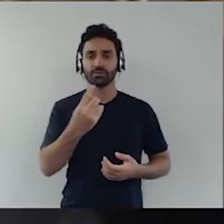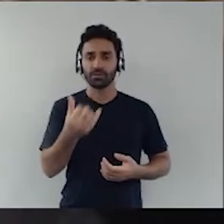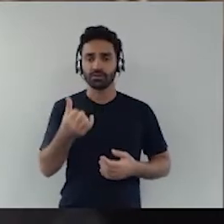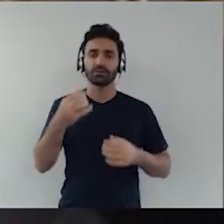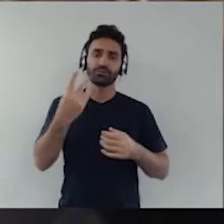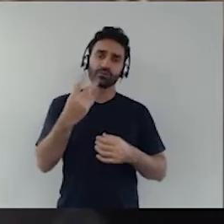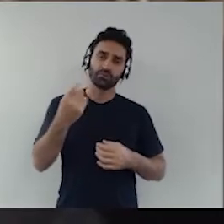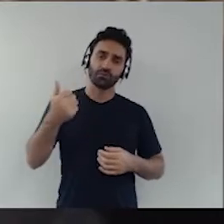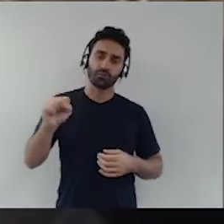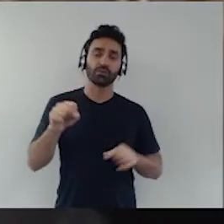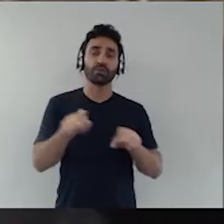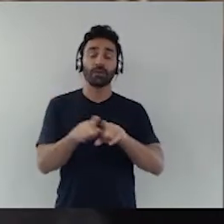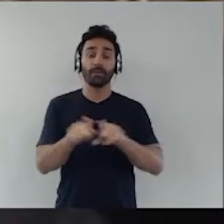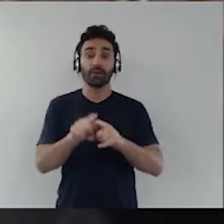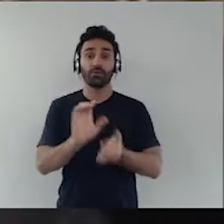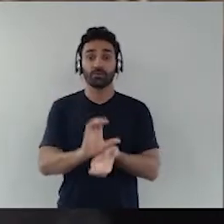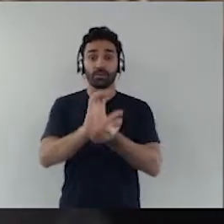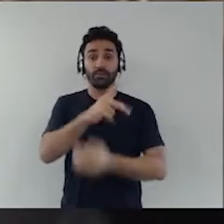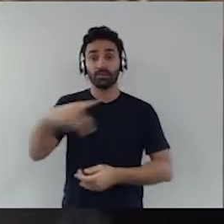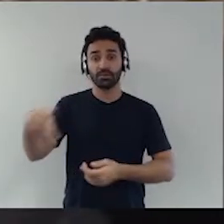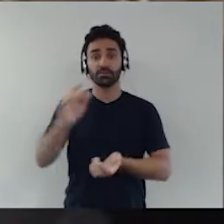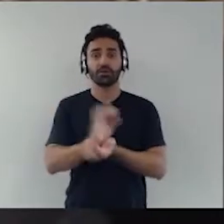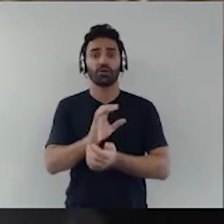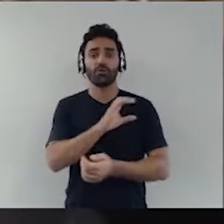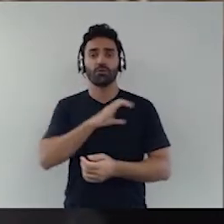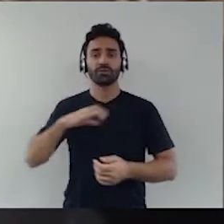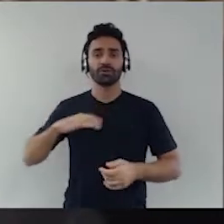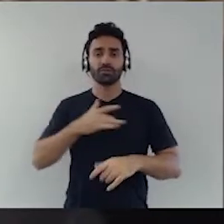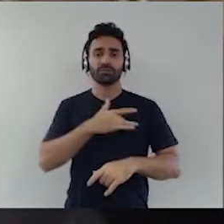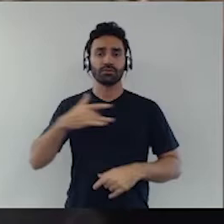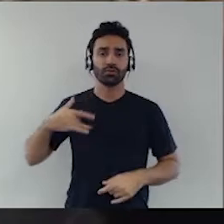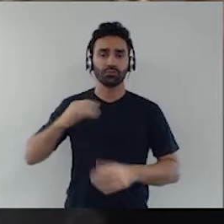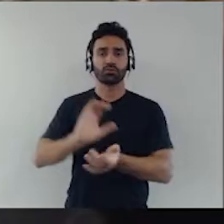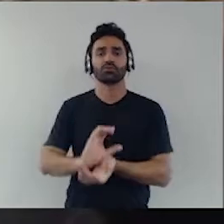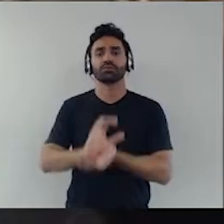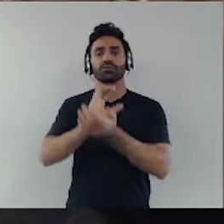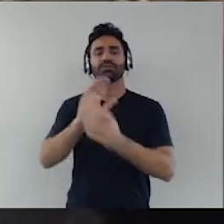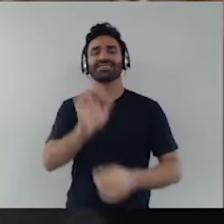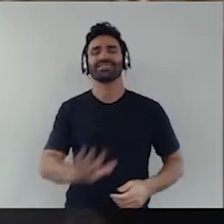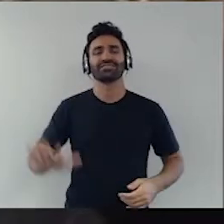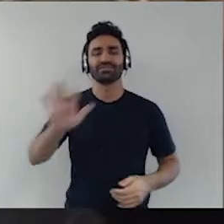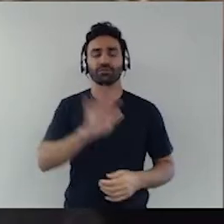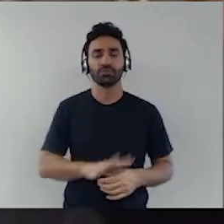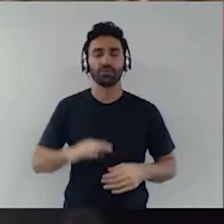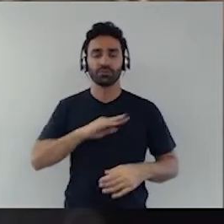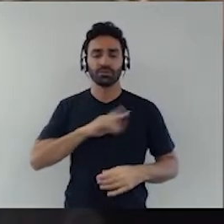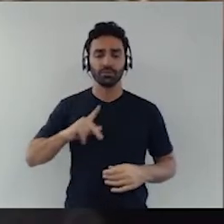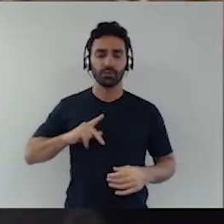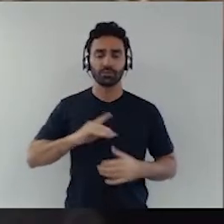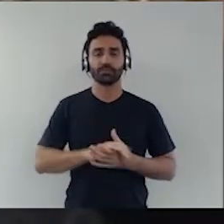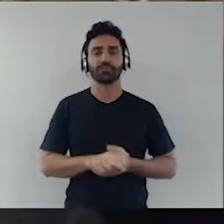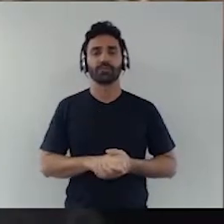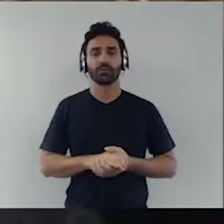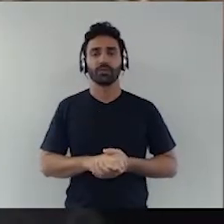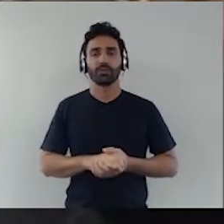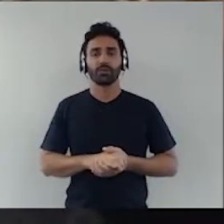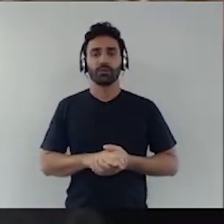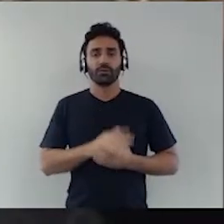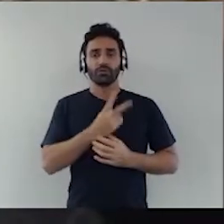2016-2018, conselheira e presidente da Comissão de Saúde do Conselho Nacional do Ministério Público,